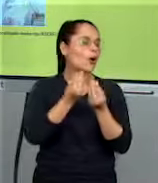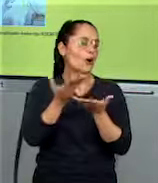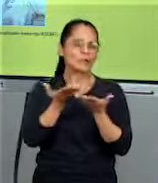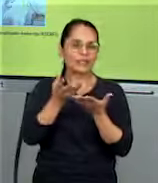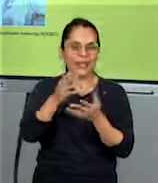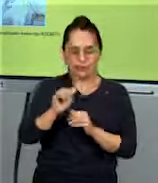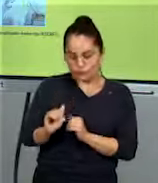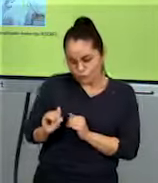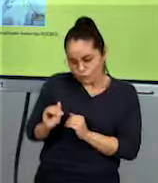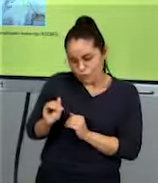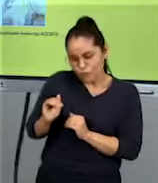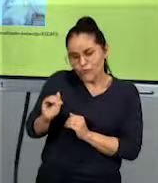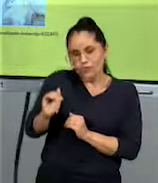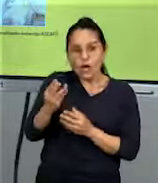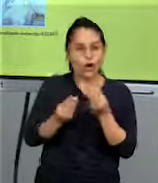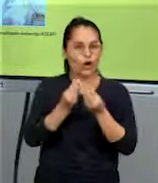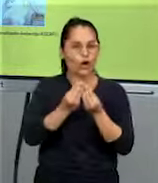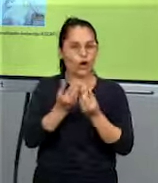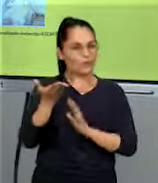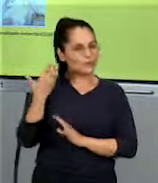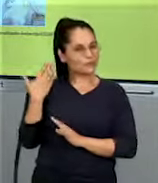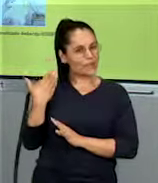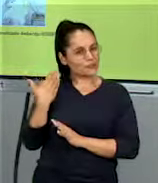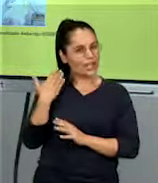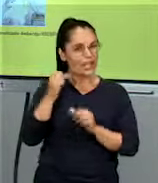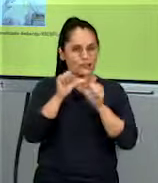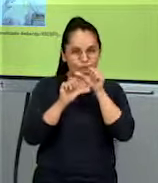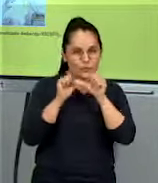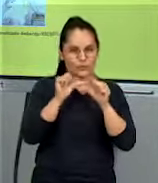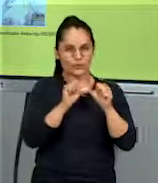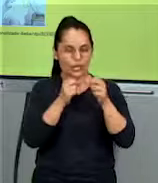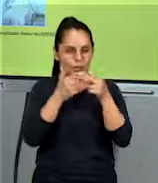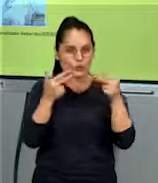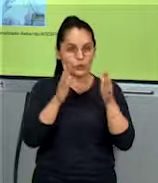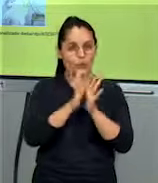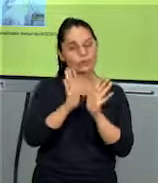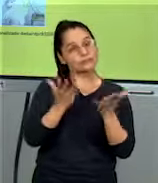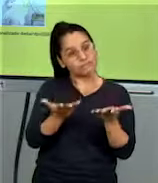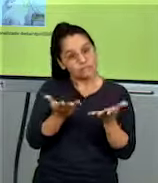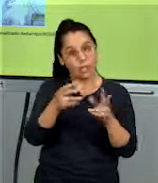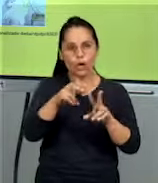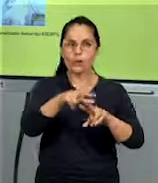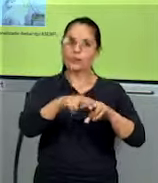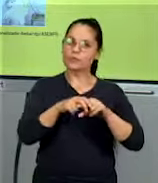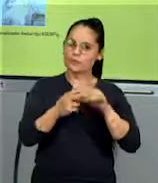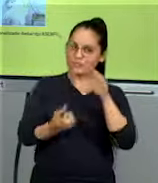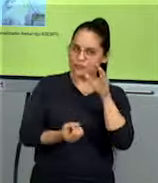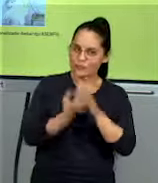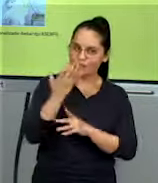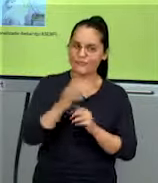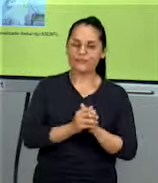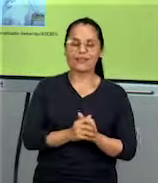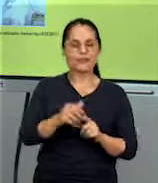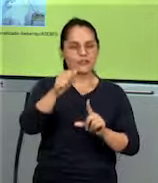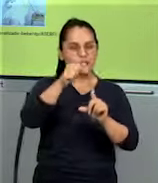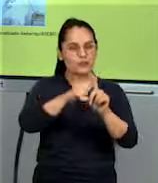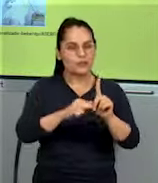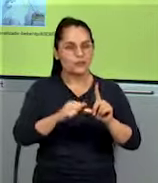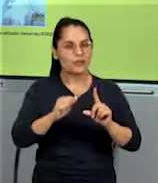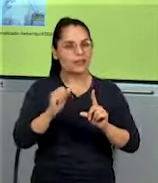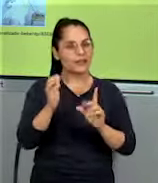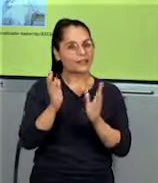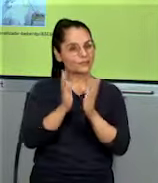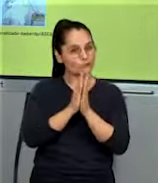foi crescendo, como que ela era e tudo mais. Então, para isso, eles inventaram o mêsversário. E